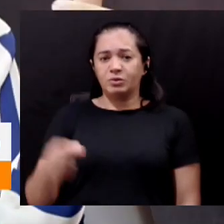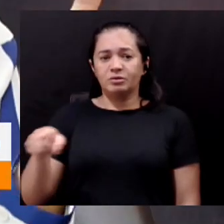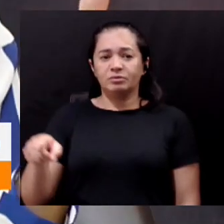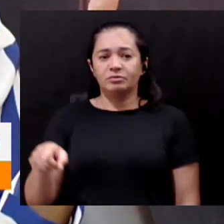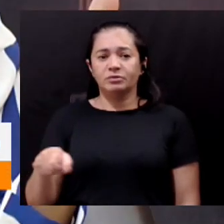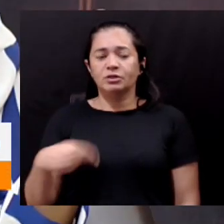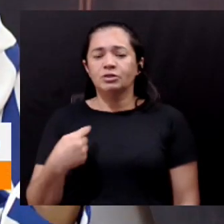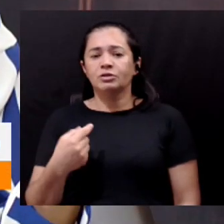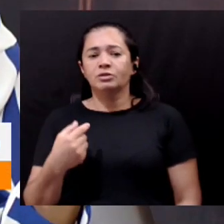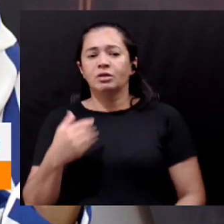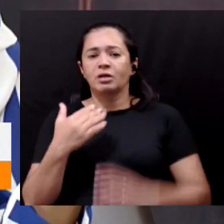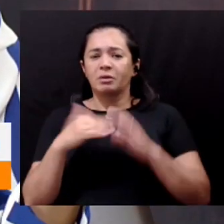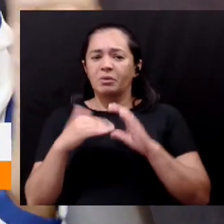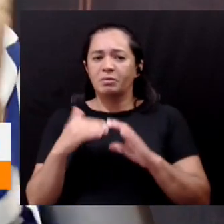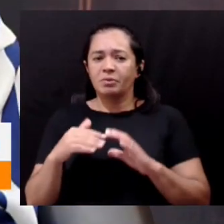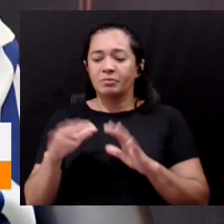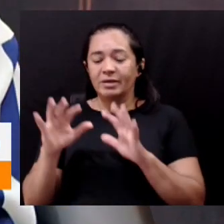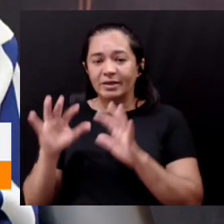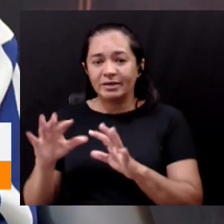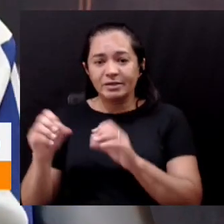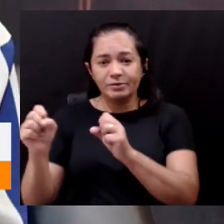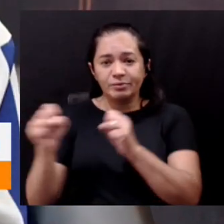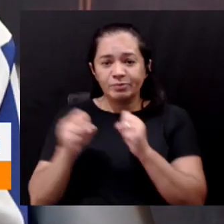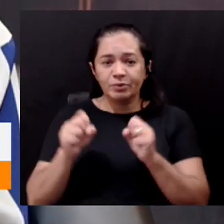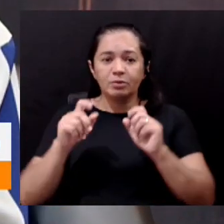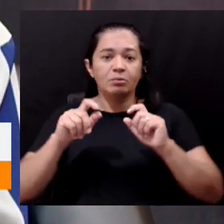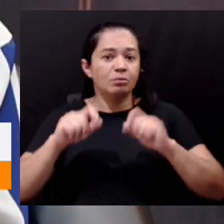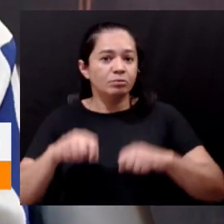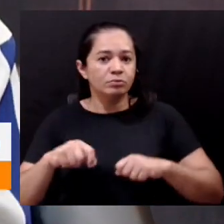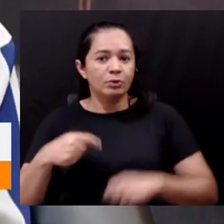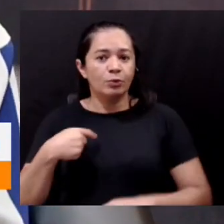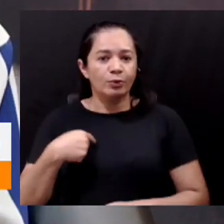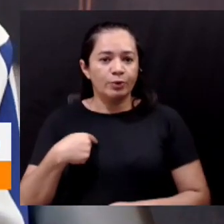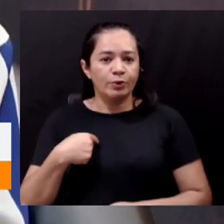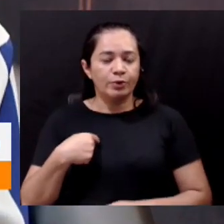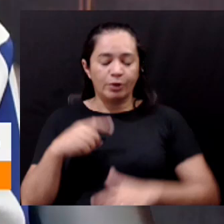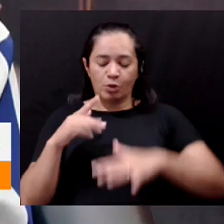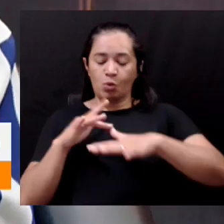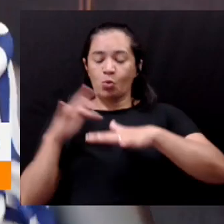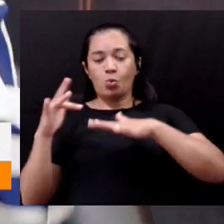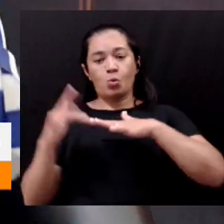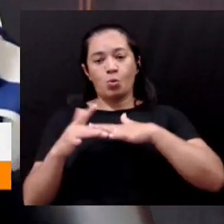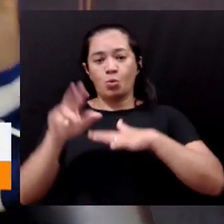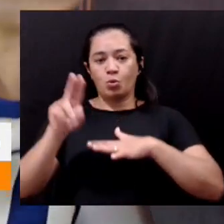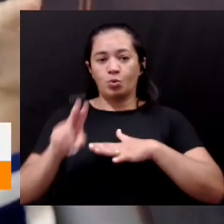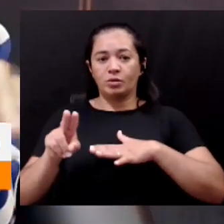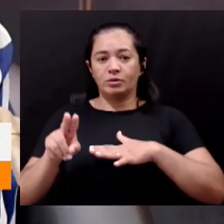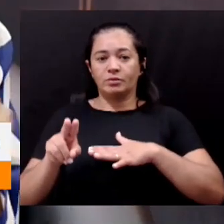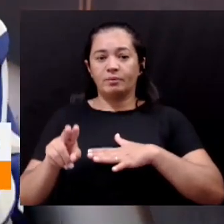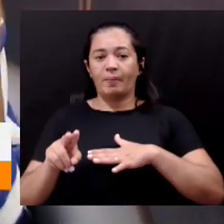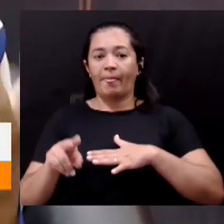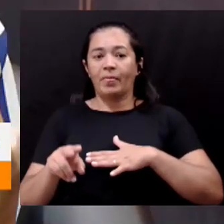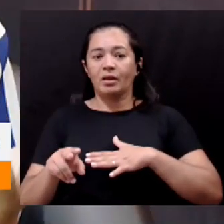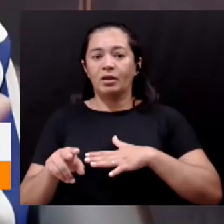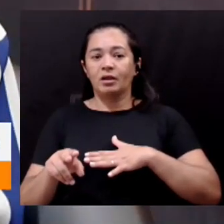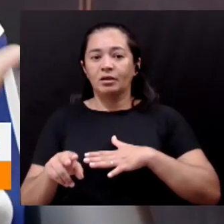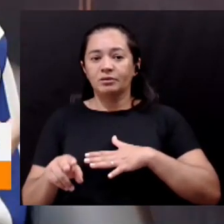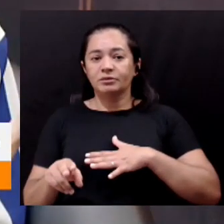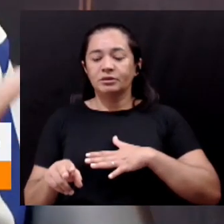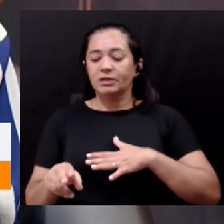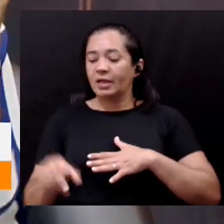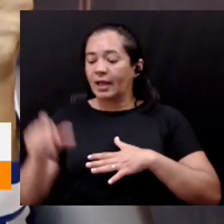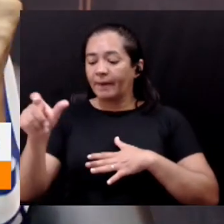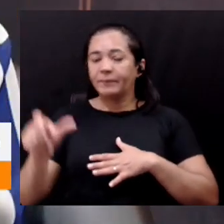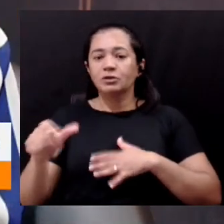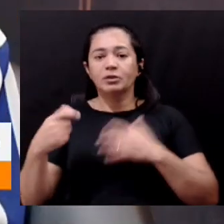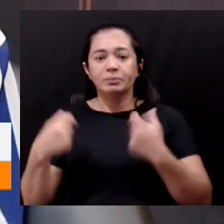então esse é um poder possível. Eu estou numa rede social, tem uma pessoa precisando, e aí vamos disseminar então para ver se a gente consegue